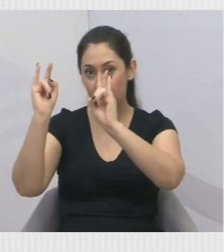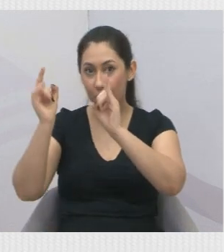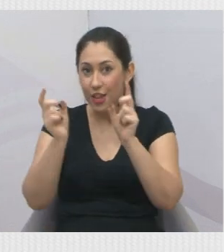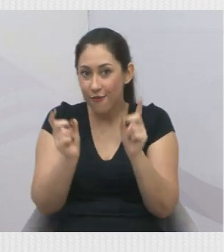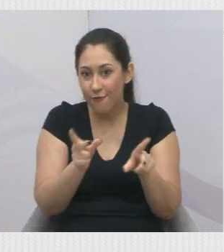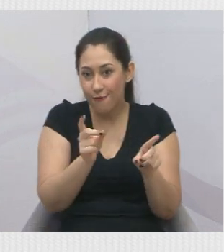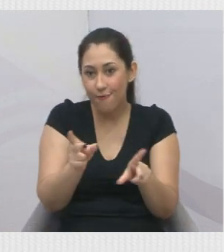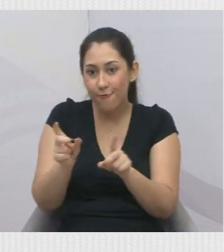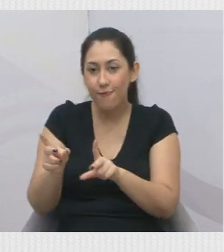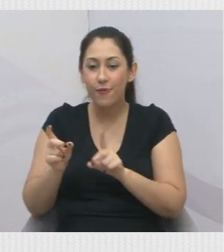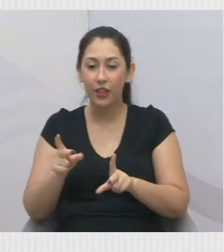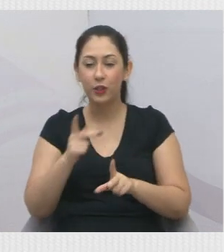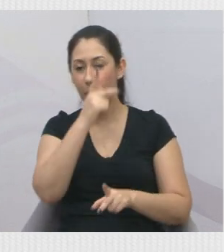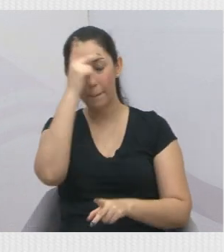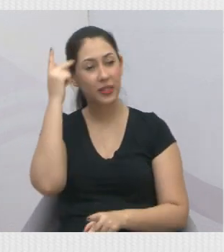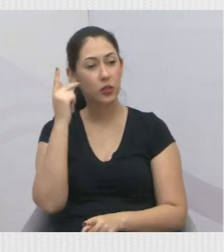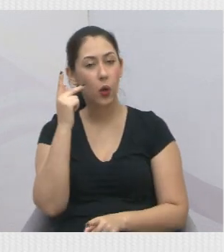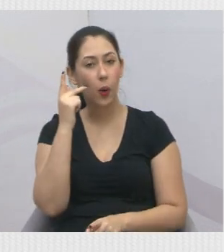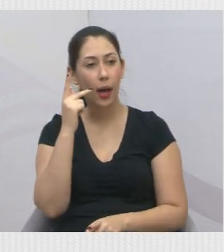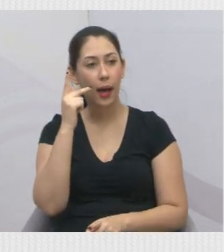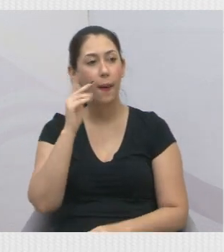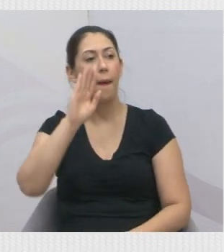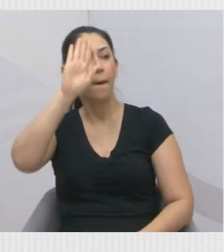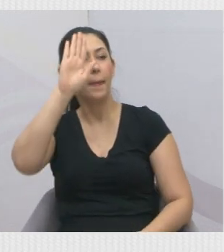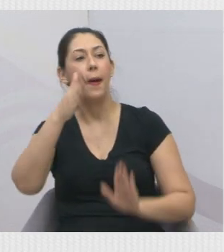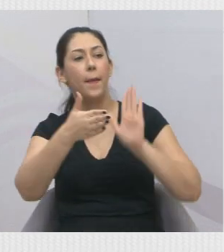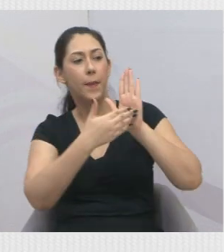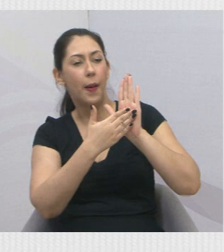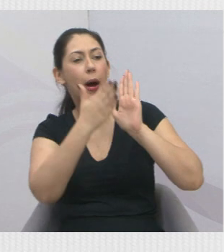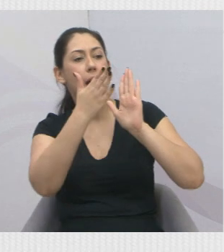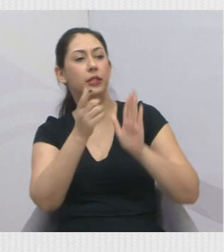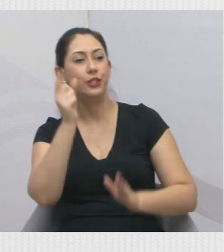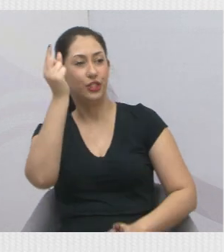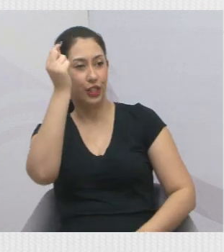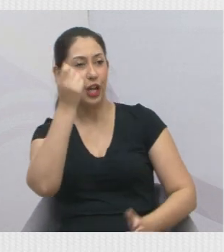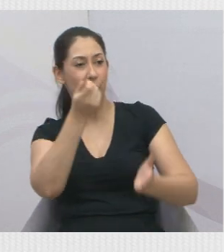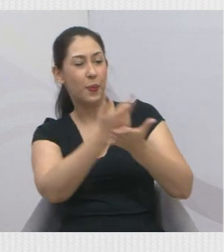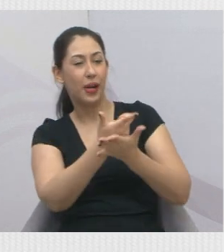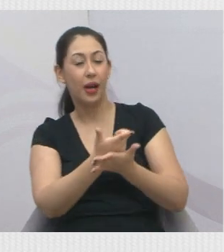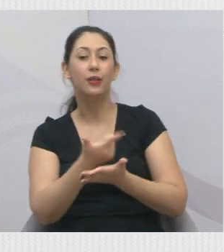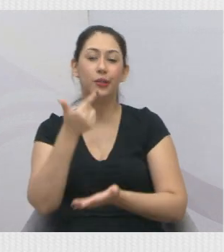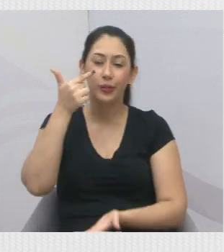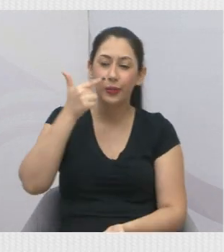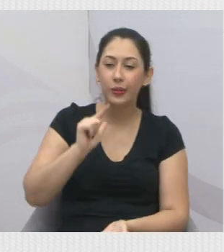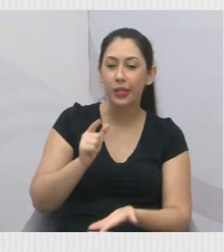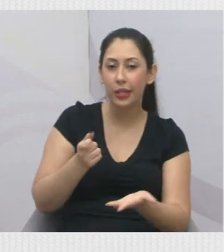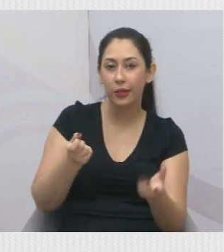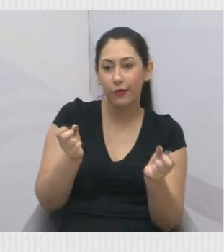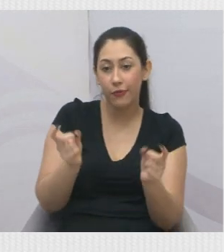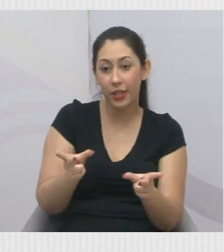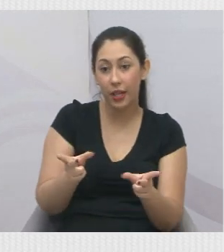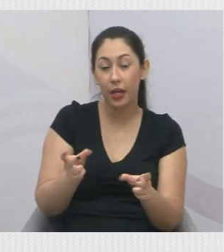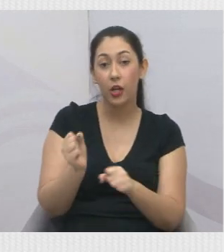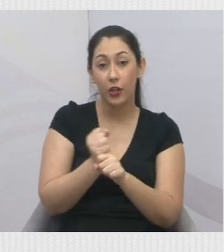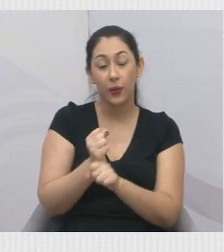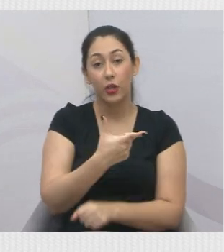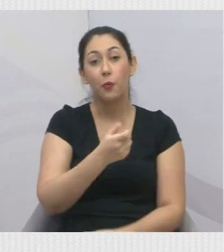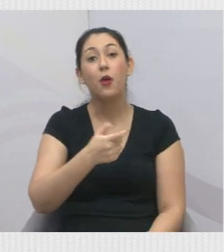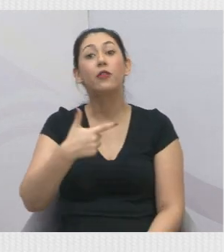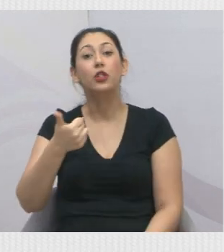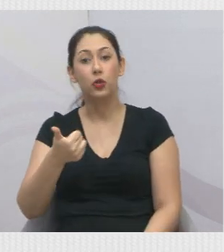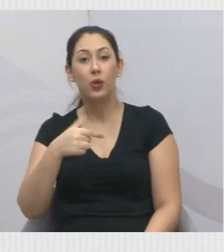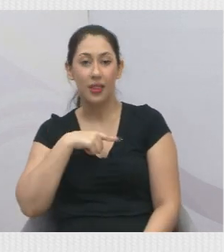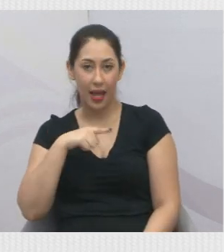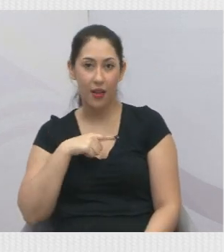as pessoas arrematam através do leilão e entram nos cofres públicos. Então, feliz, tivemos um pequeno leilão no ano 2021 que